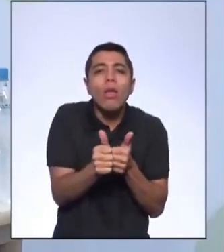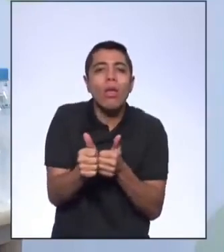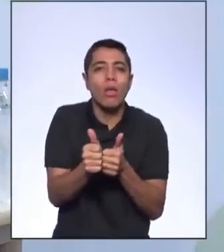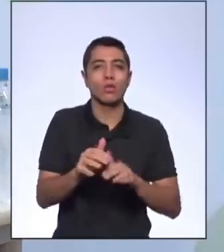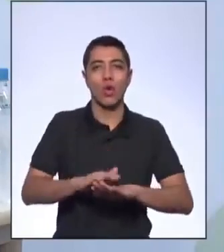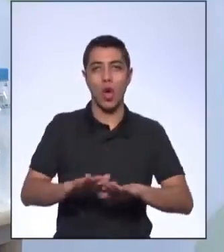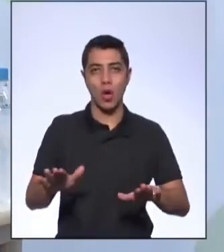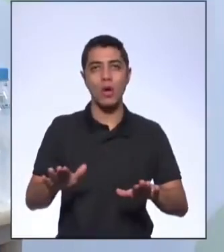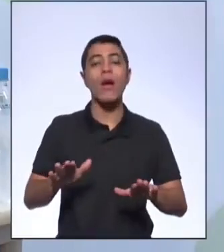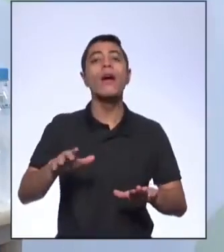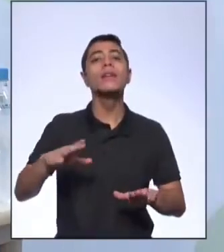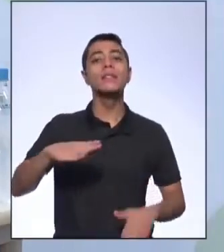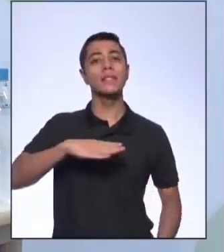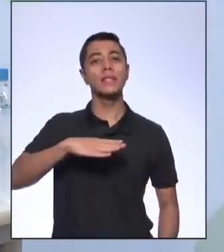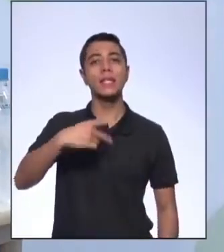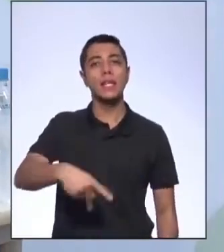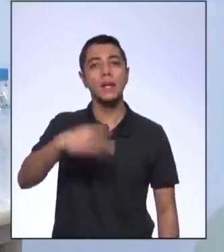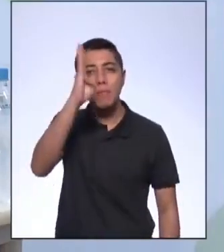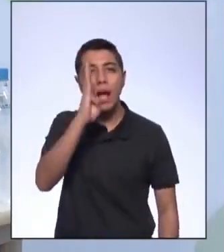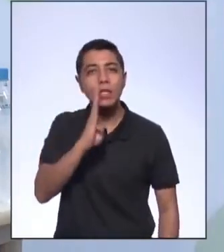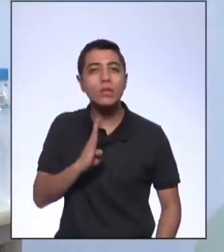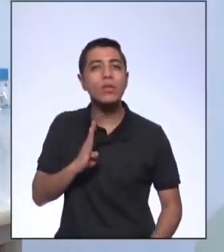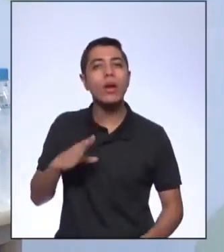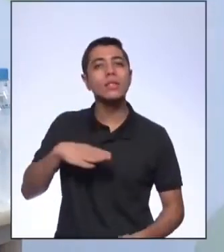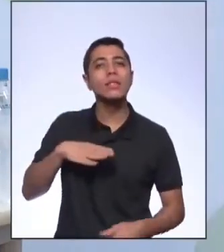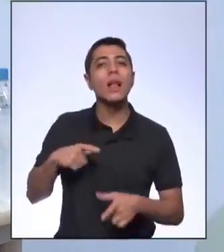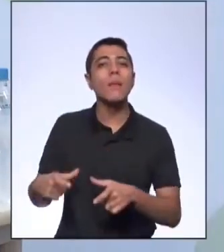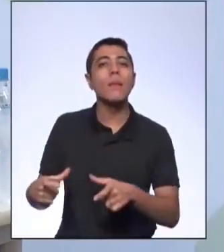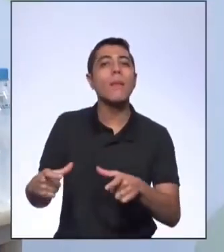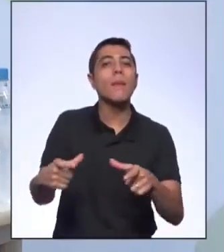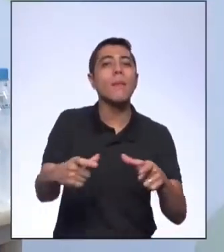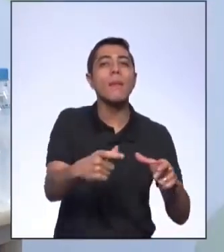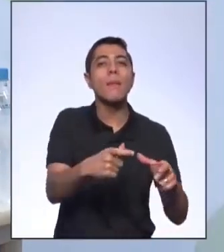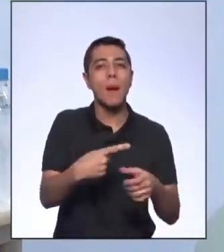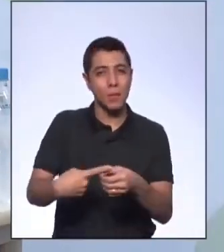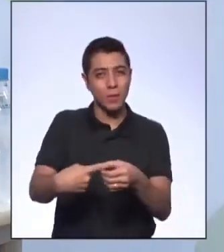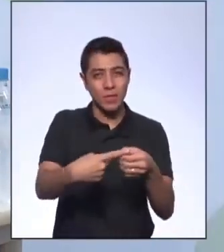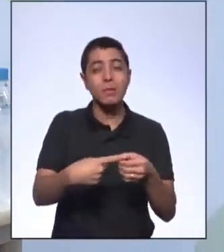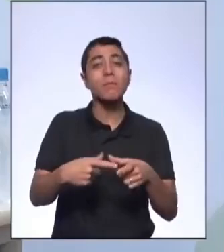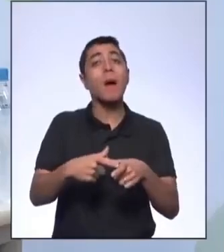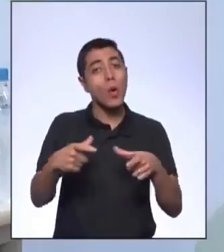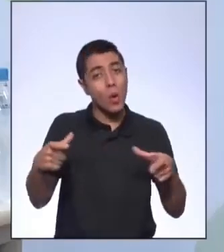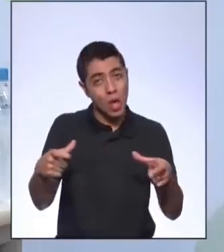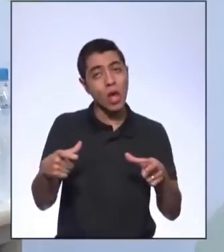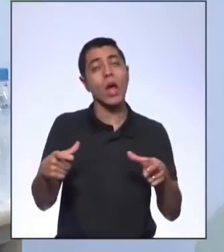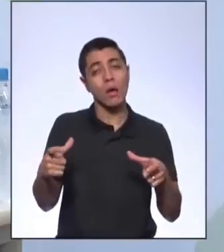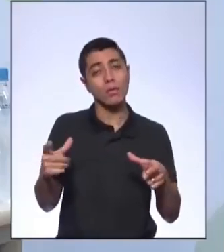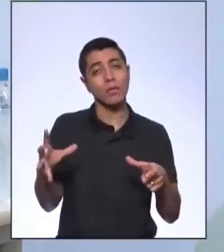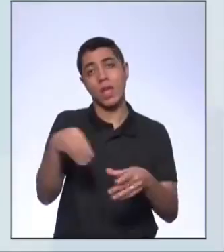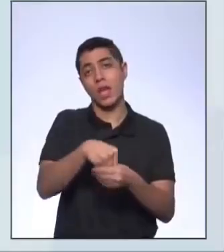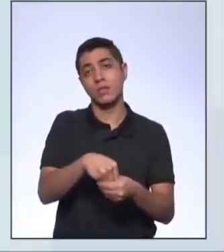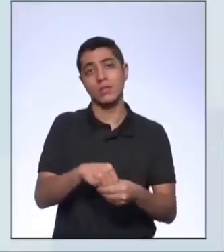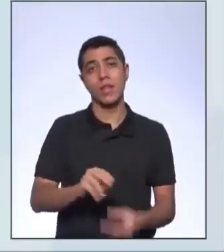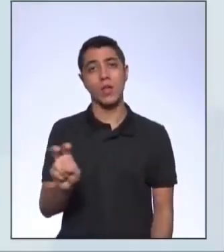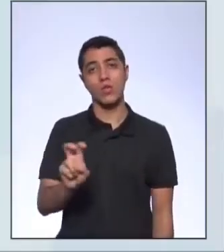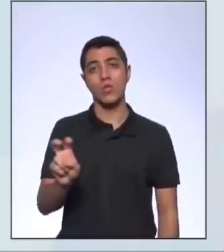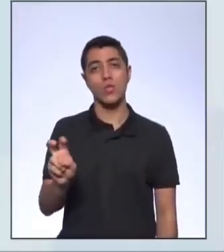dos Municípios brasileiros estão concentrados no centro local então acompanha na tela eram